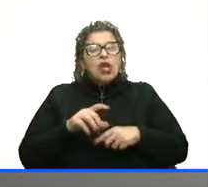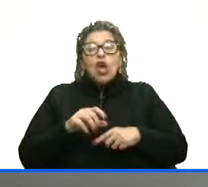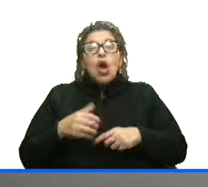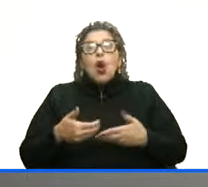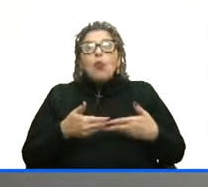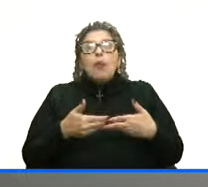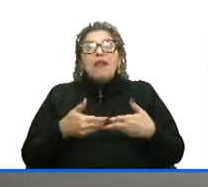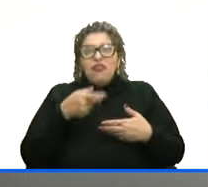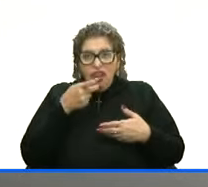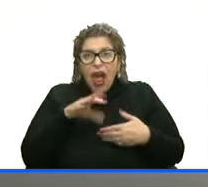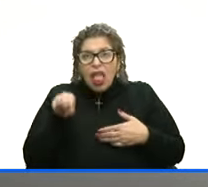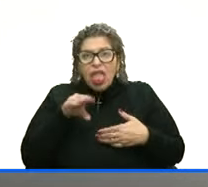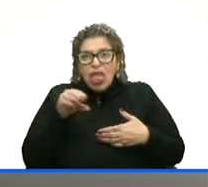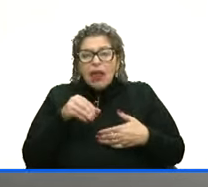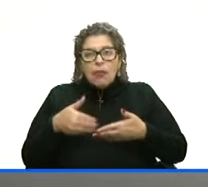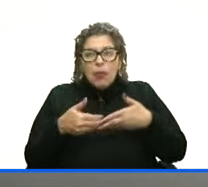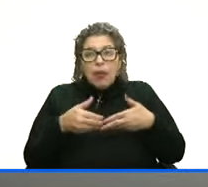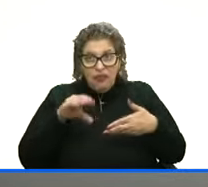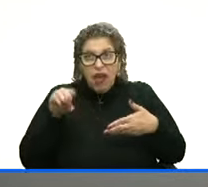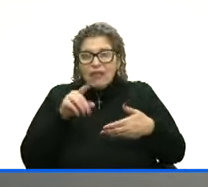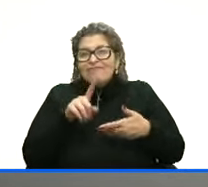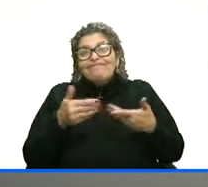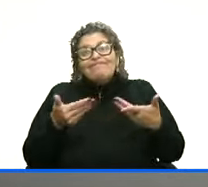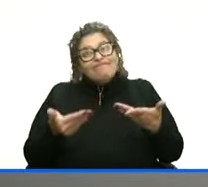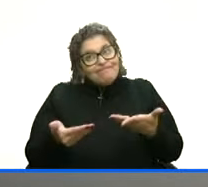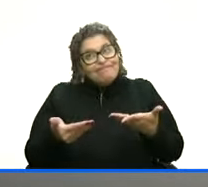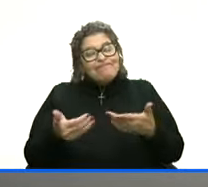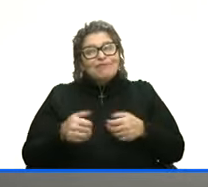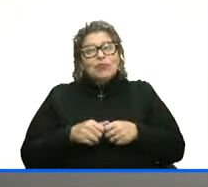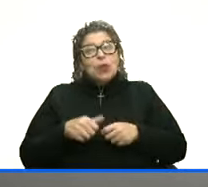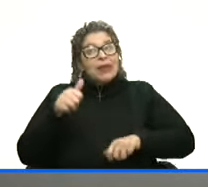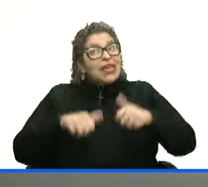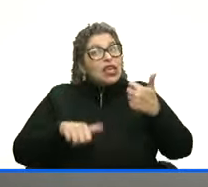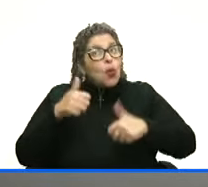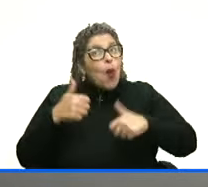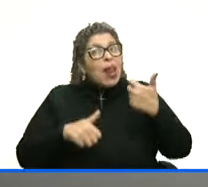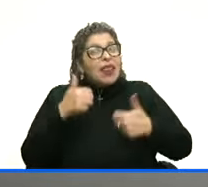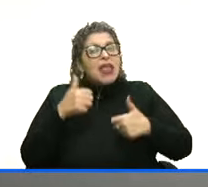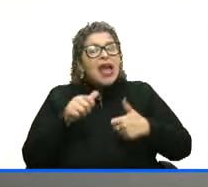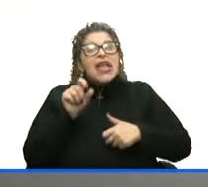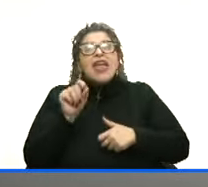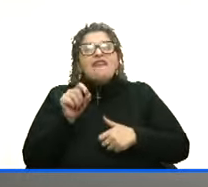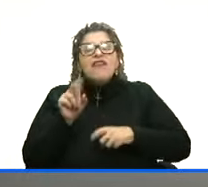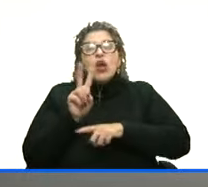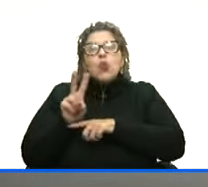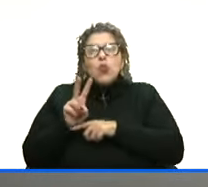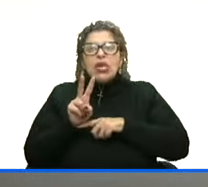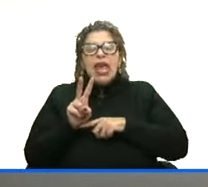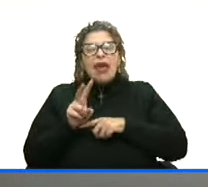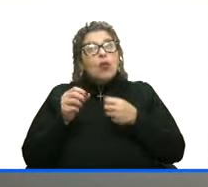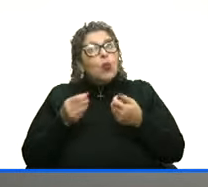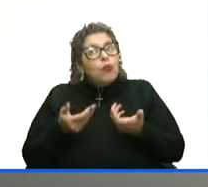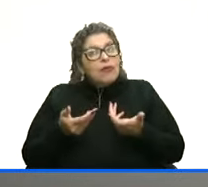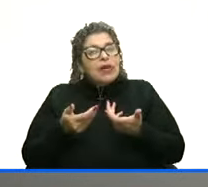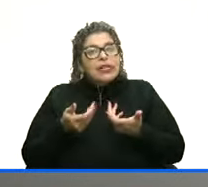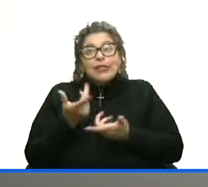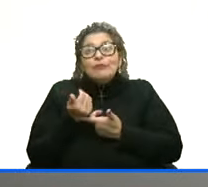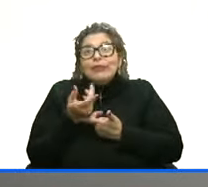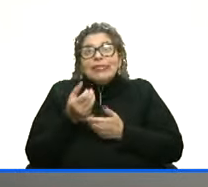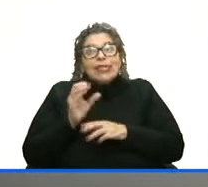não fala, um bebê não... Então, para oferecer qualidade, nós não temos recurso